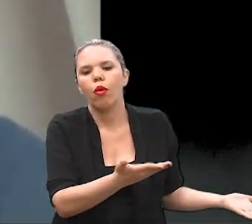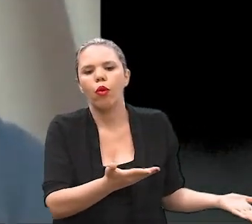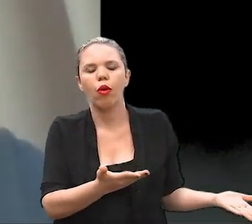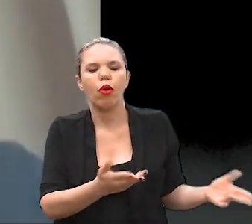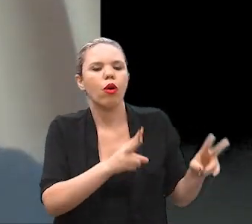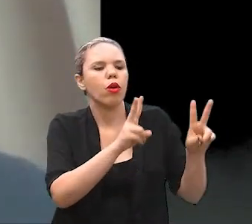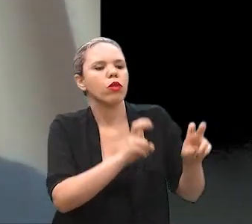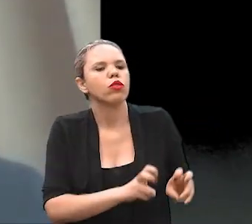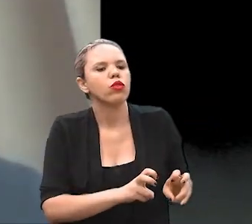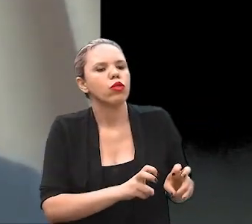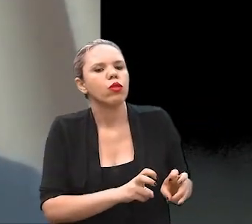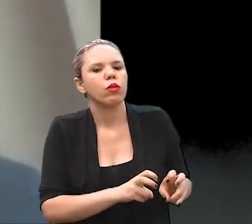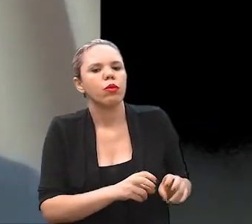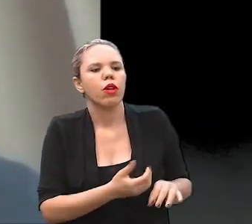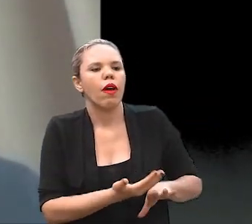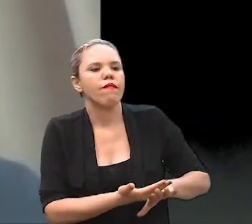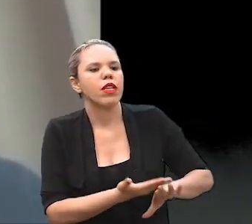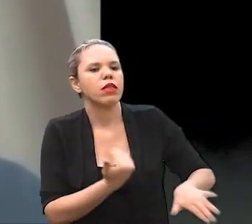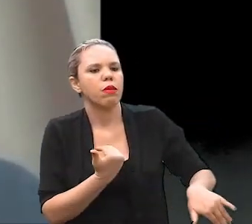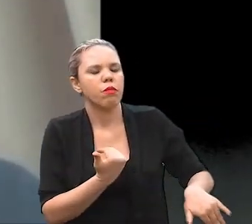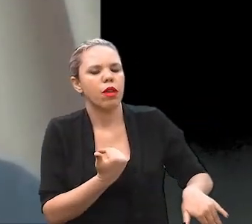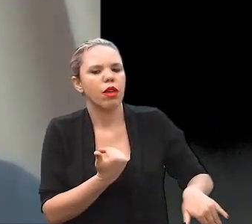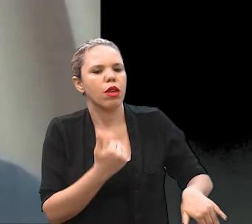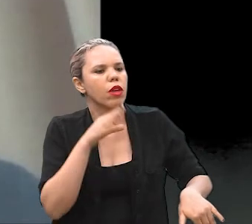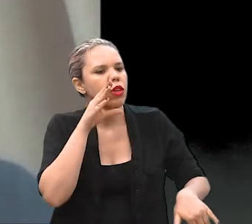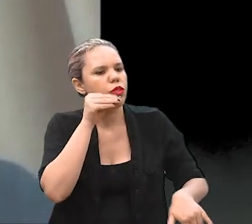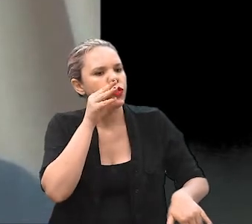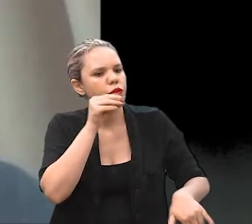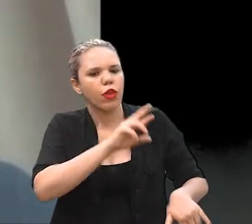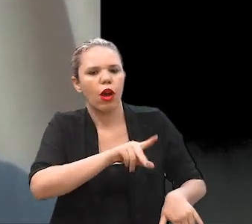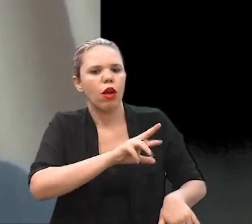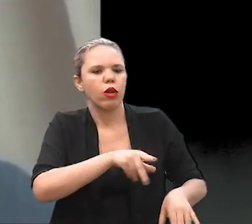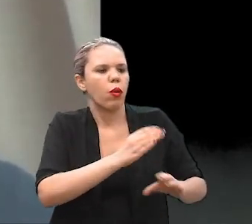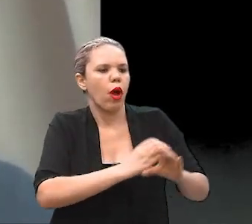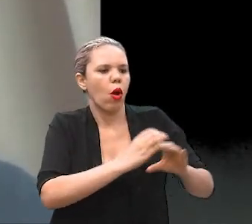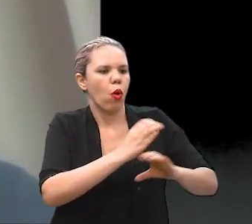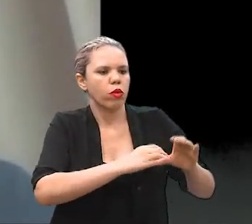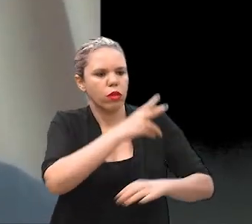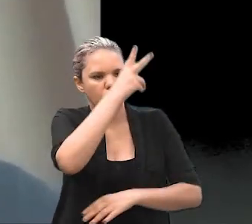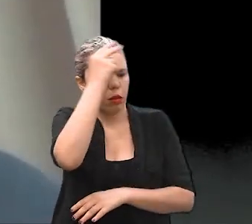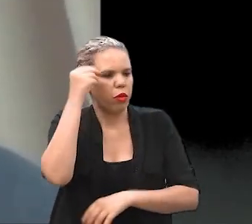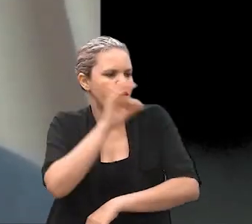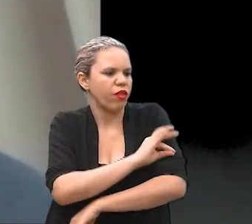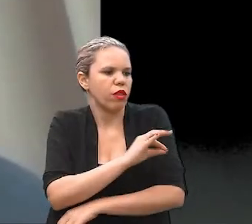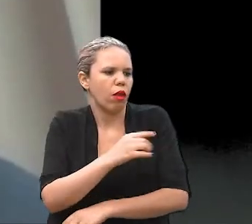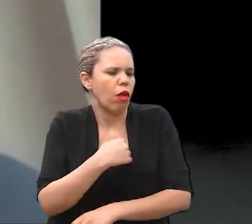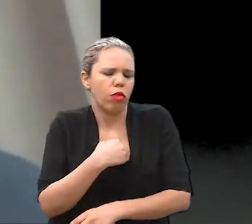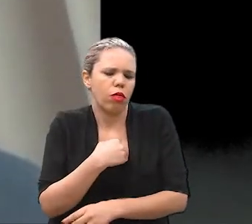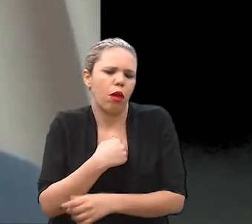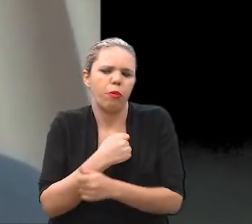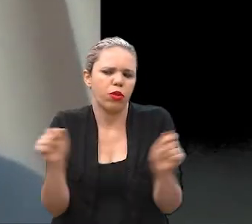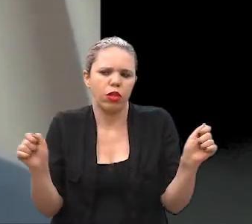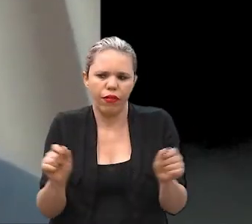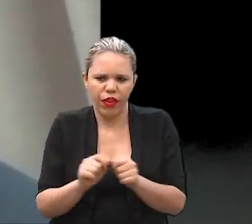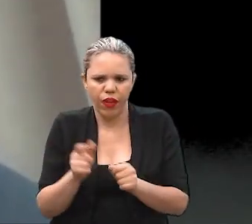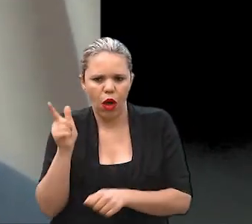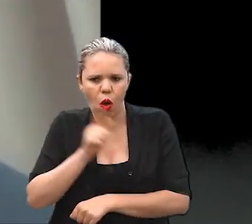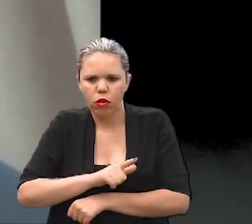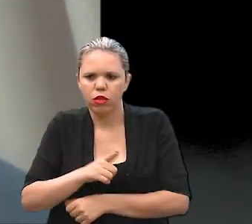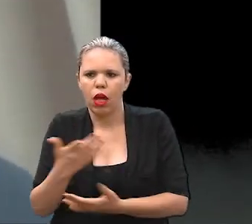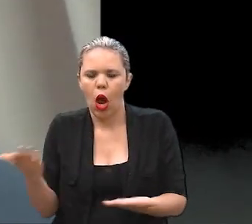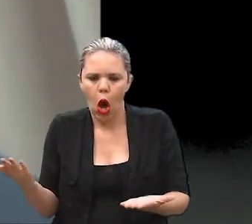em relação ao afastamento dos comissionados da prefeitura. Não é possível que ele não vá